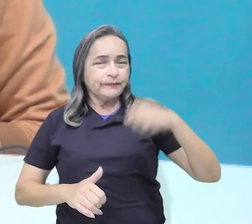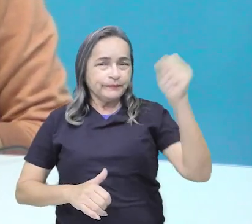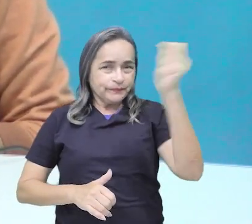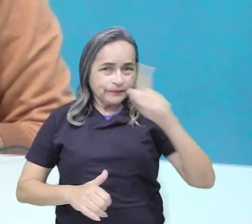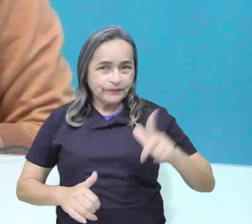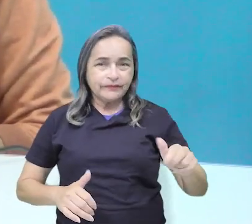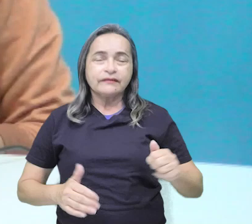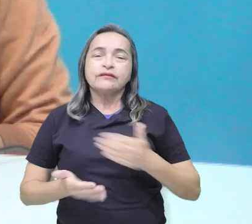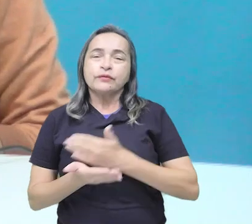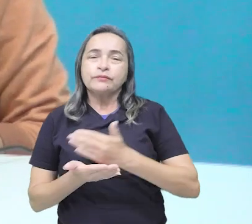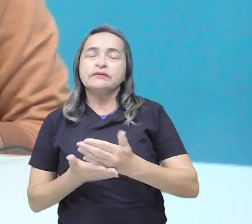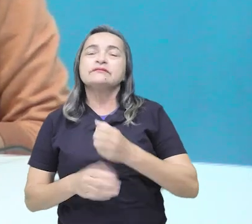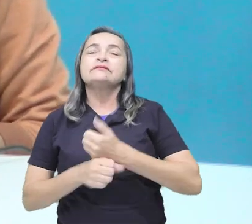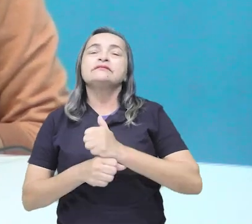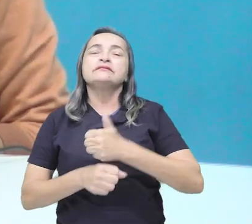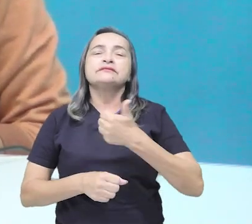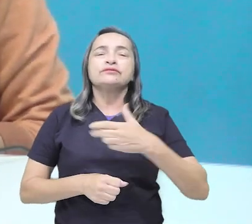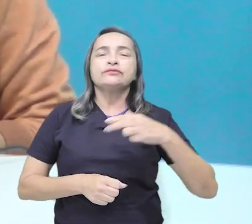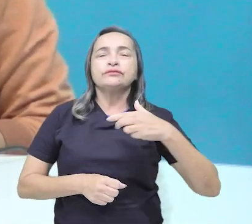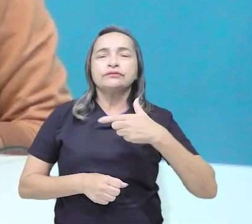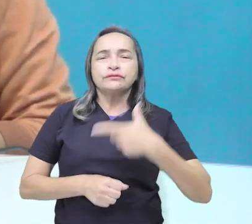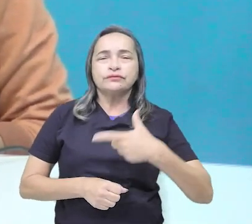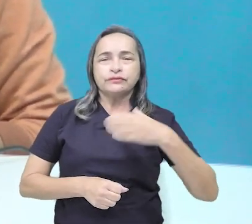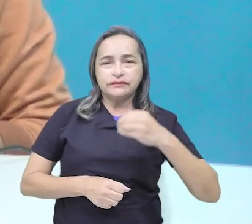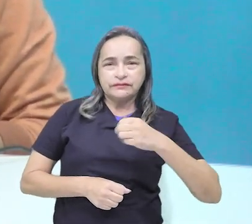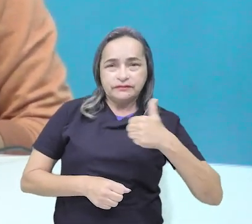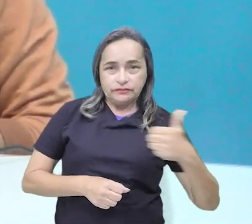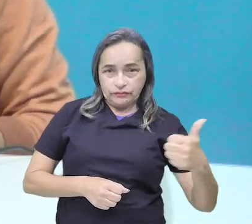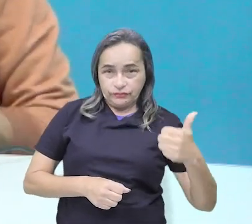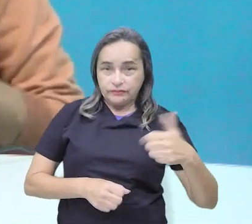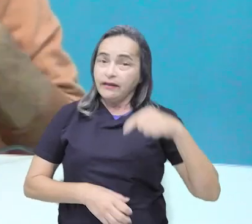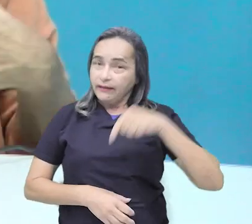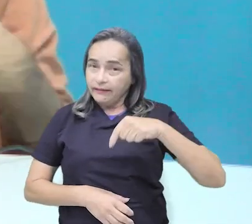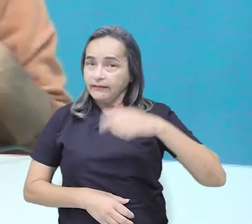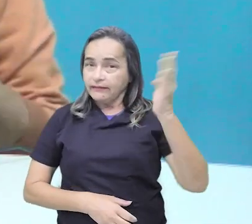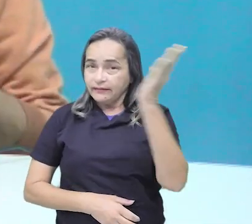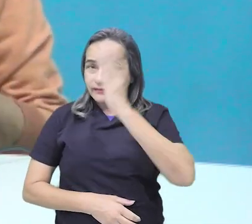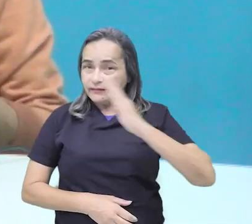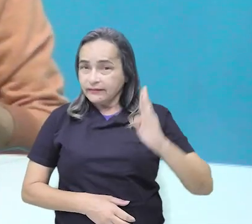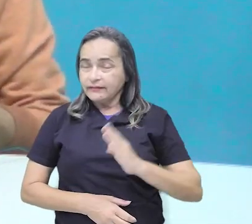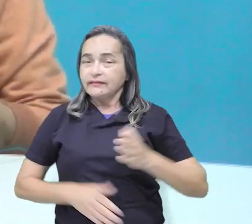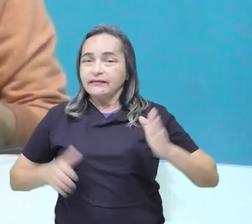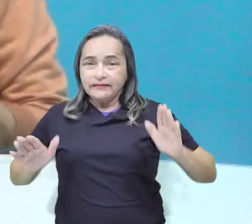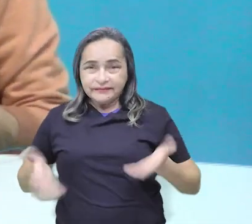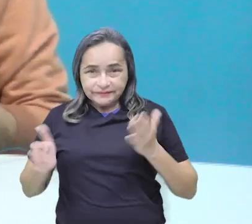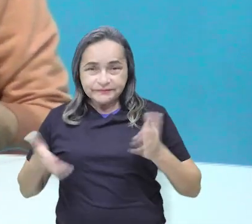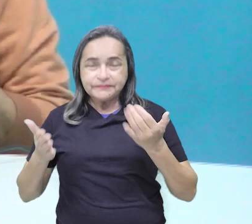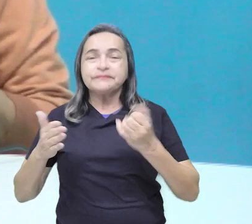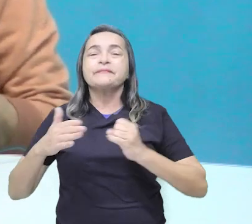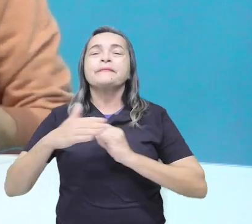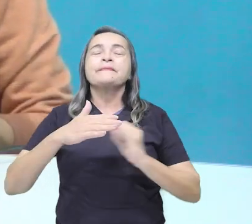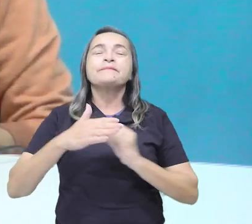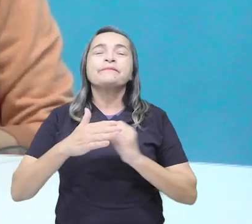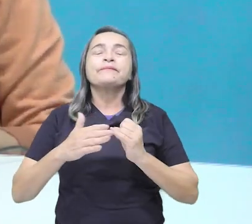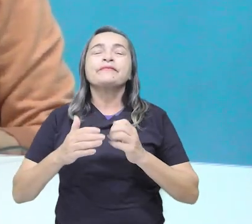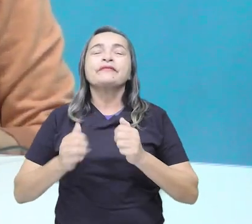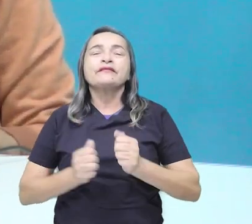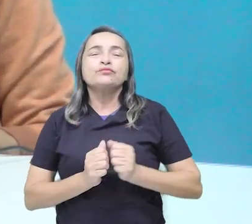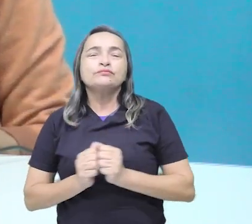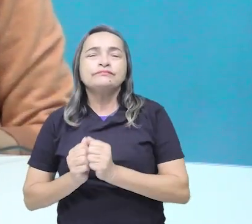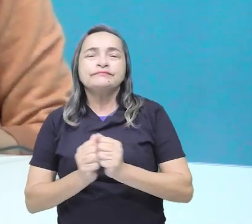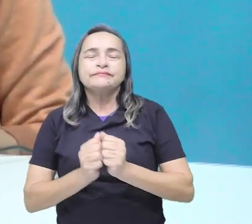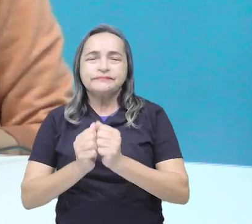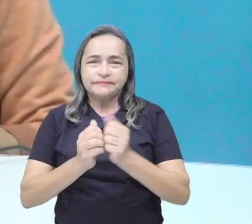em 2011 aqui no Brasil, impulsionada pelo Instituto Lado a